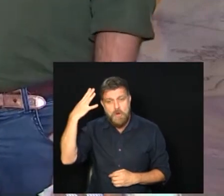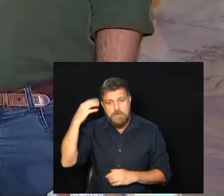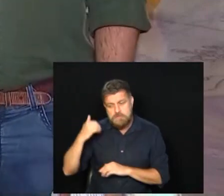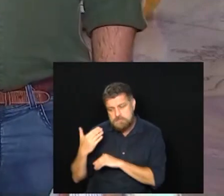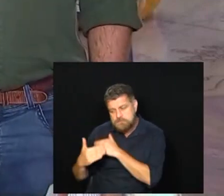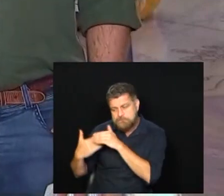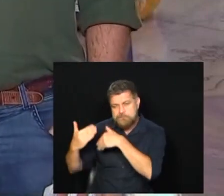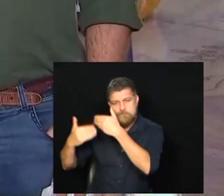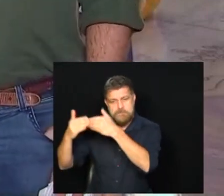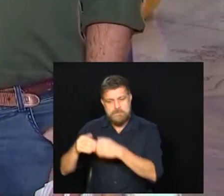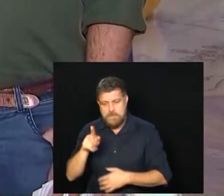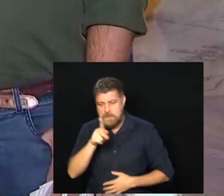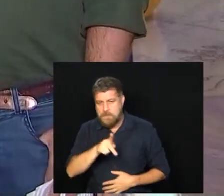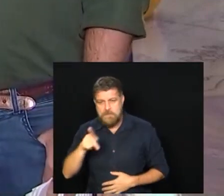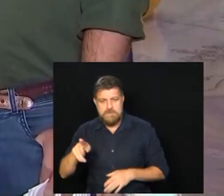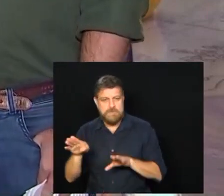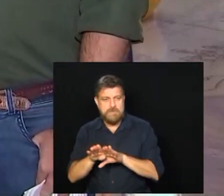educadores,